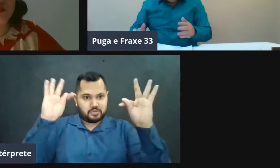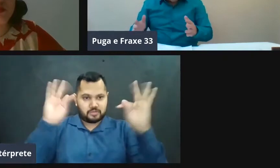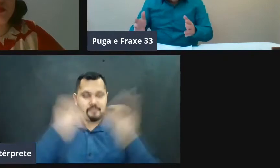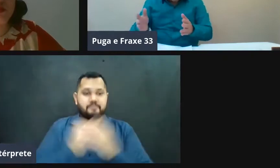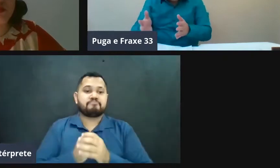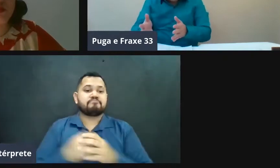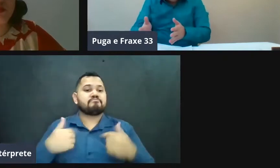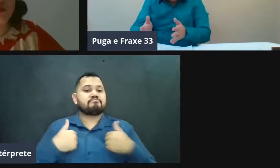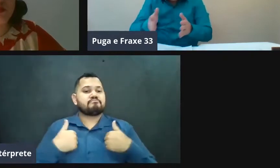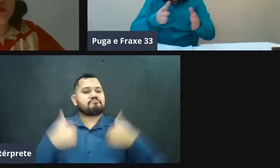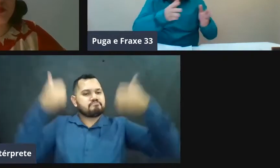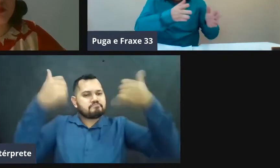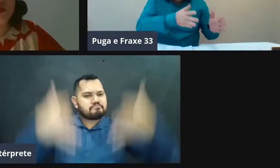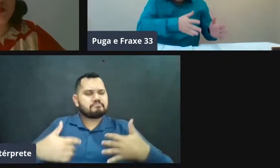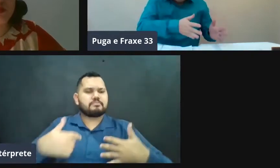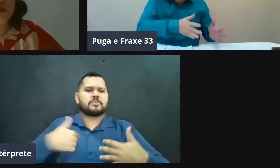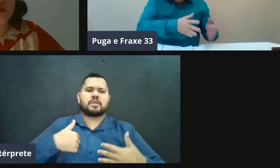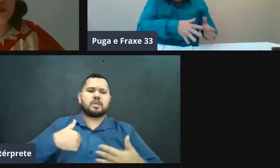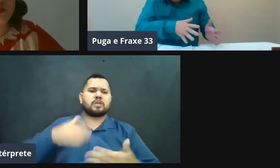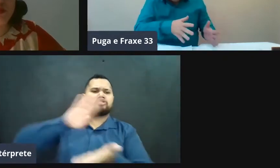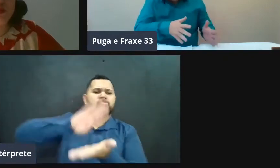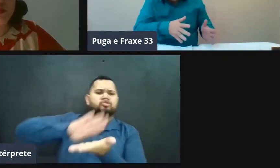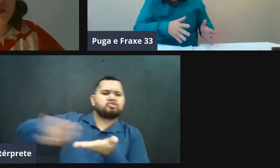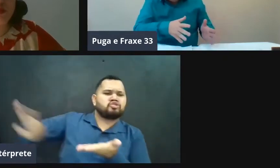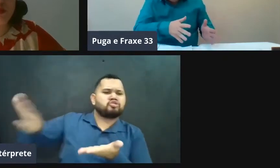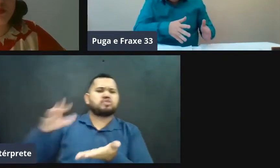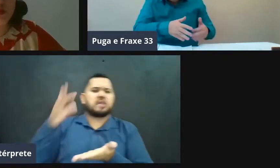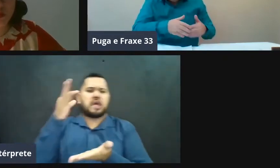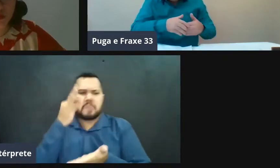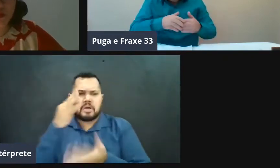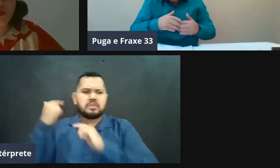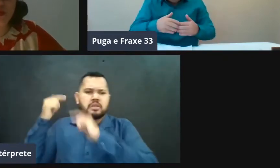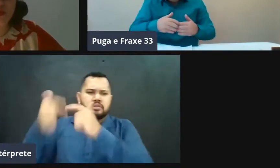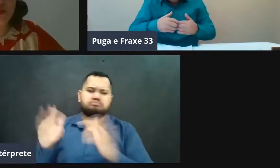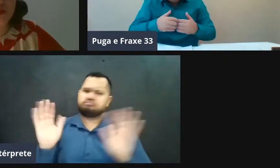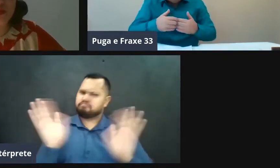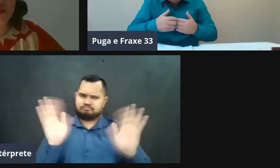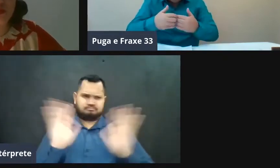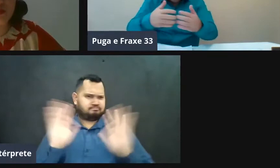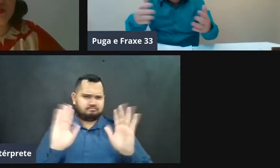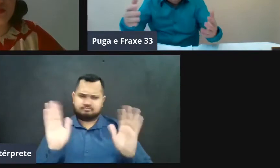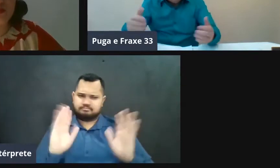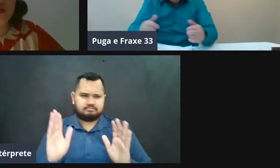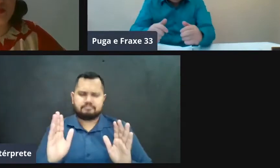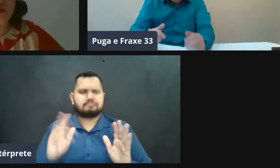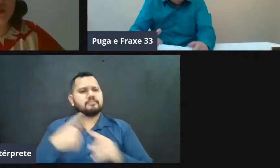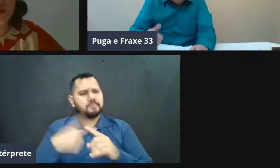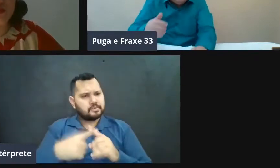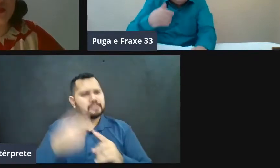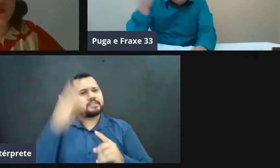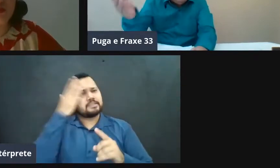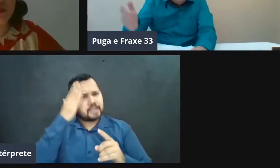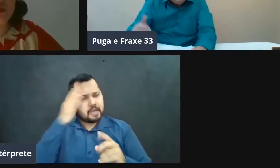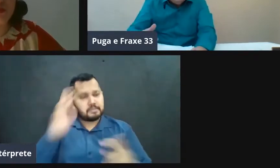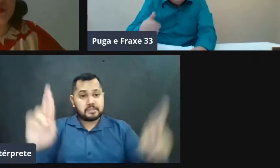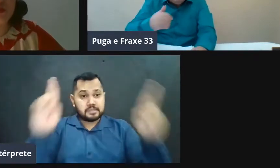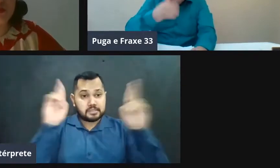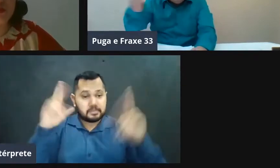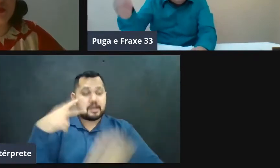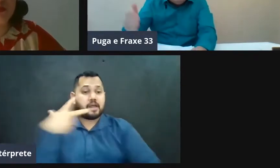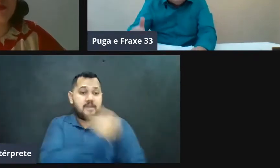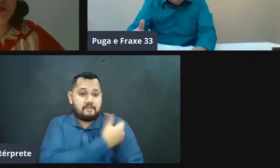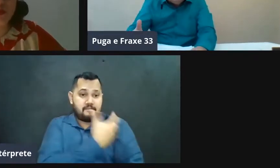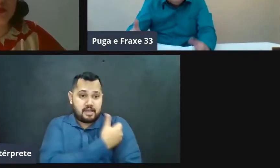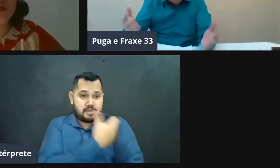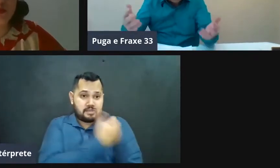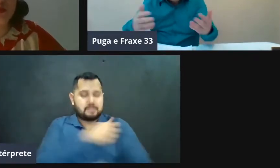estou aqui dizendo que não se vai poder fazer da forma tradicional, até porque a gente espera que a vacinação, né,